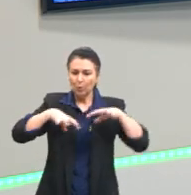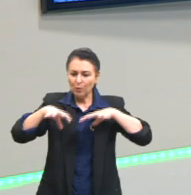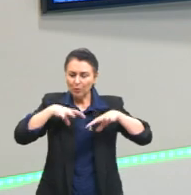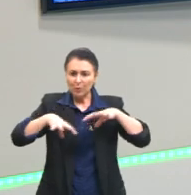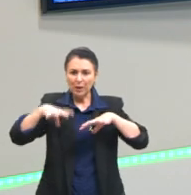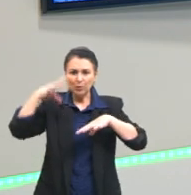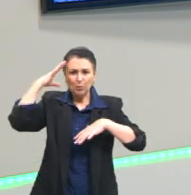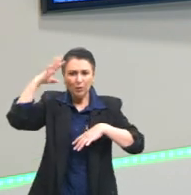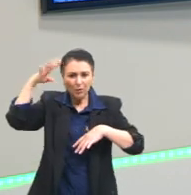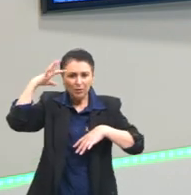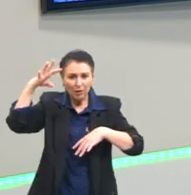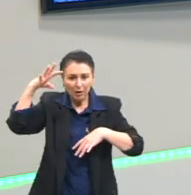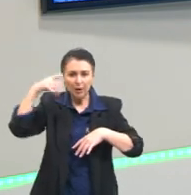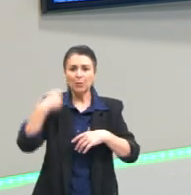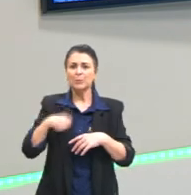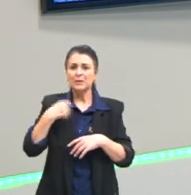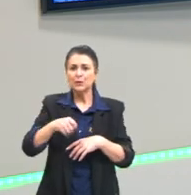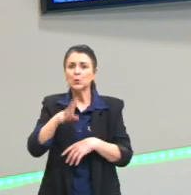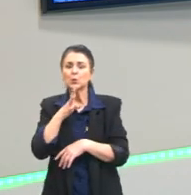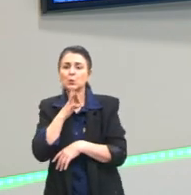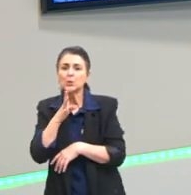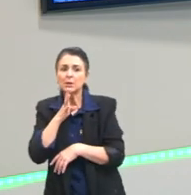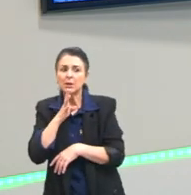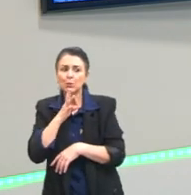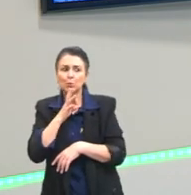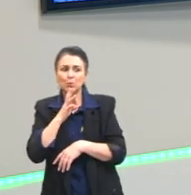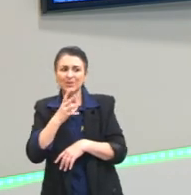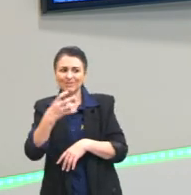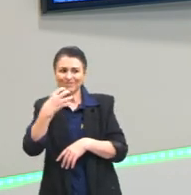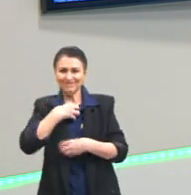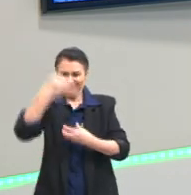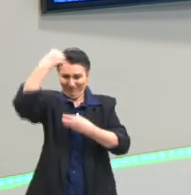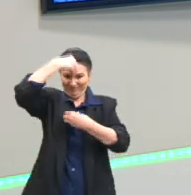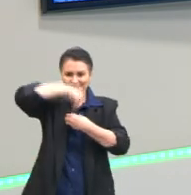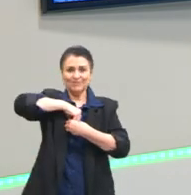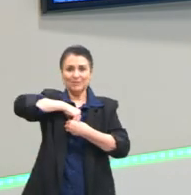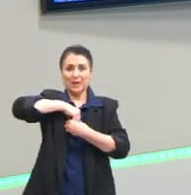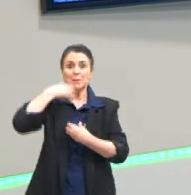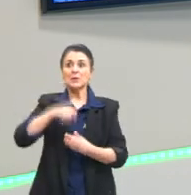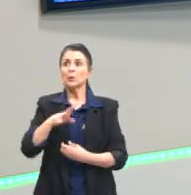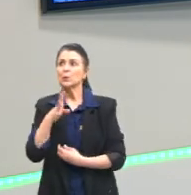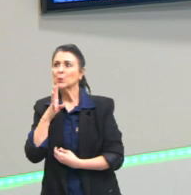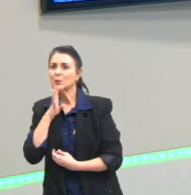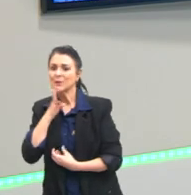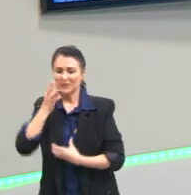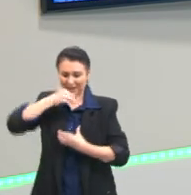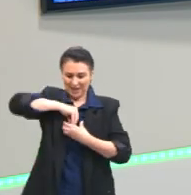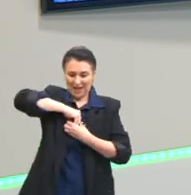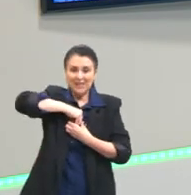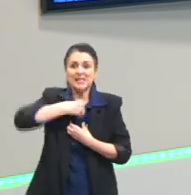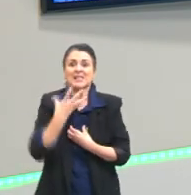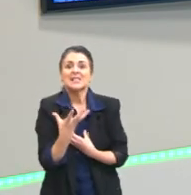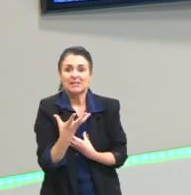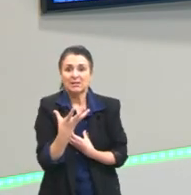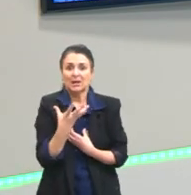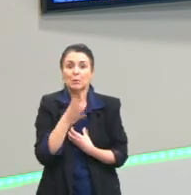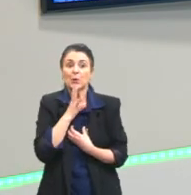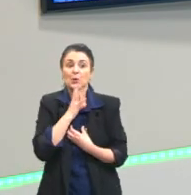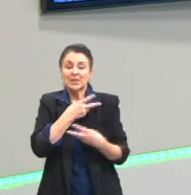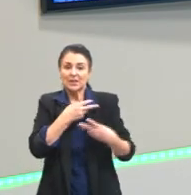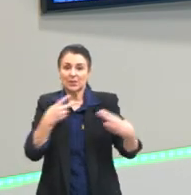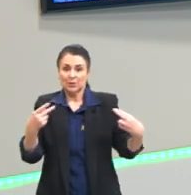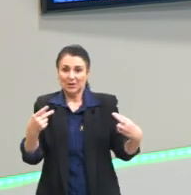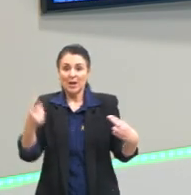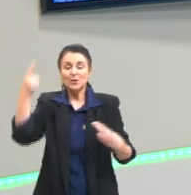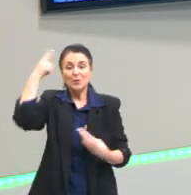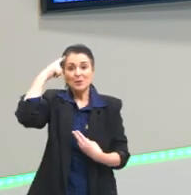eu preciso conhecer aquilo que realmente fica eu preciso conhecer a essência para conhecer as coisas esse o